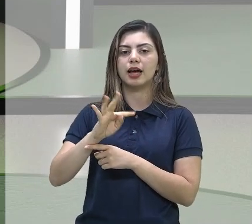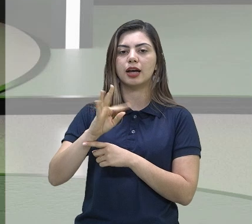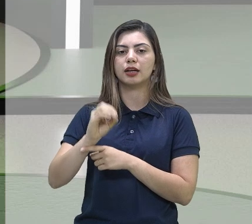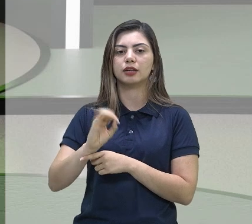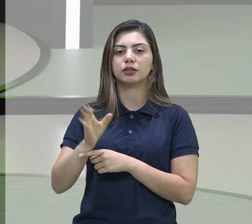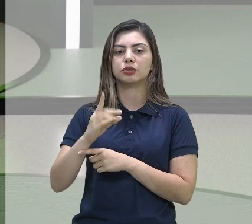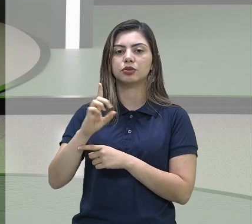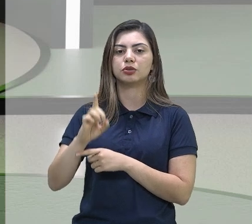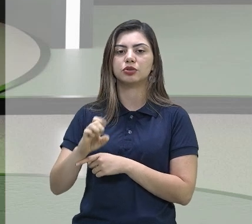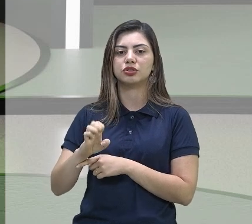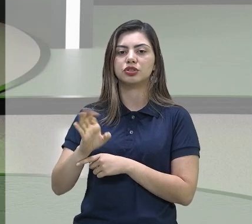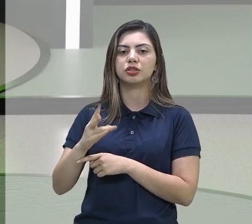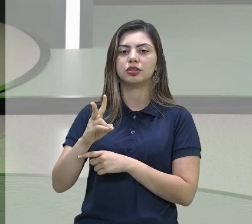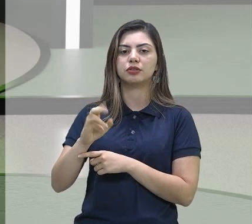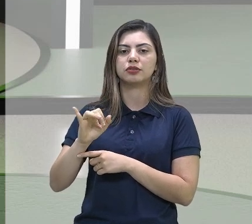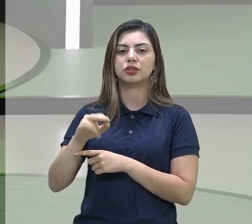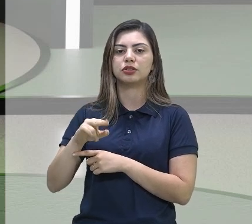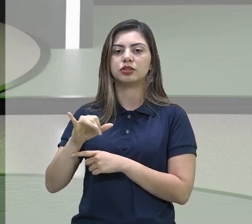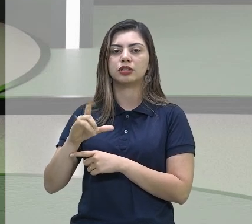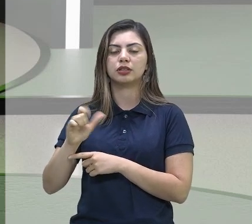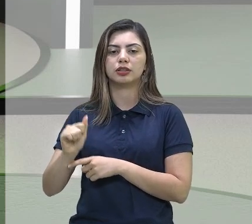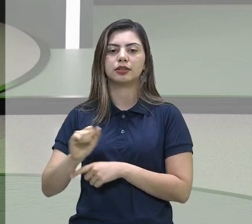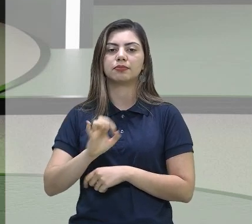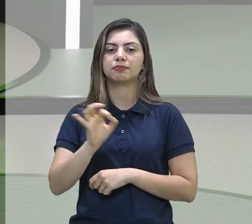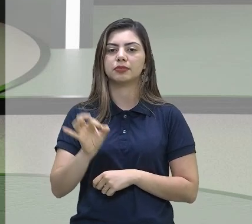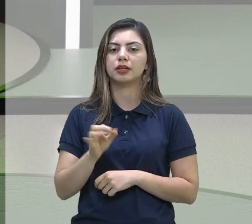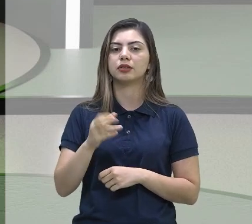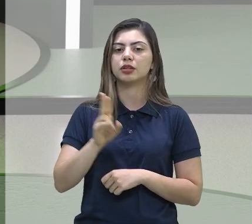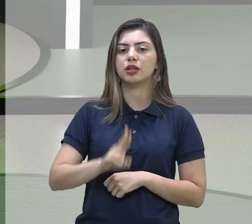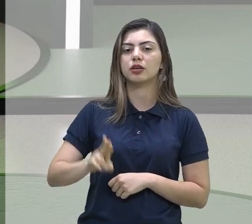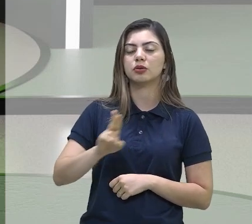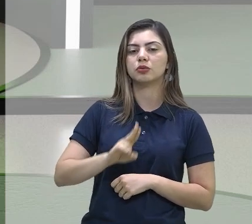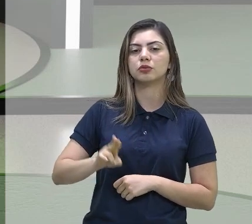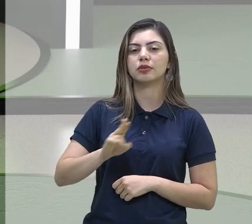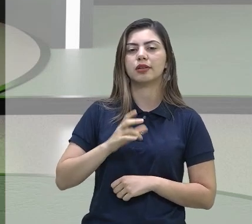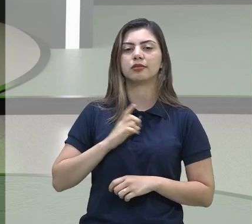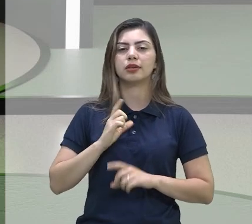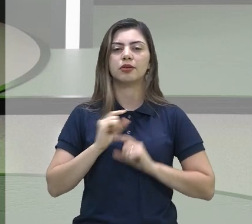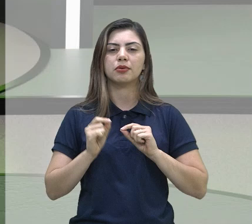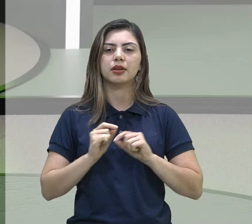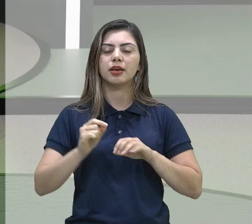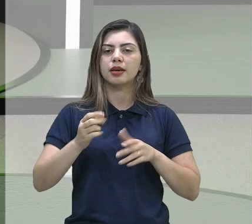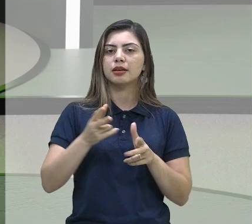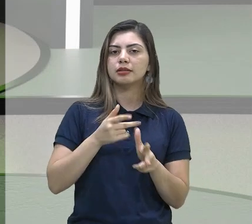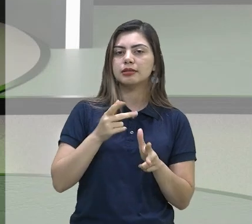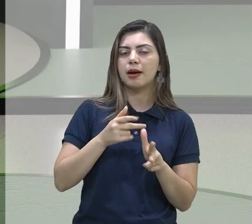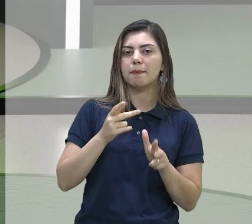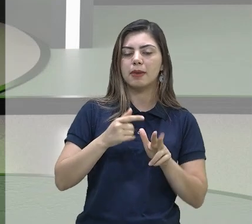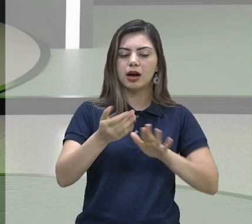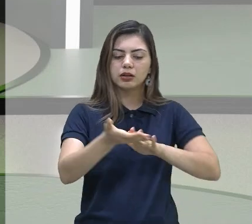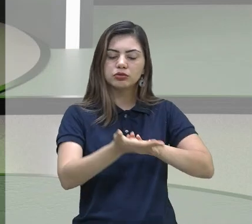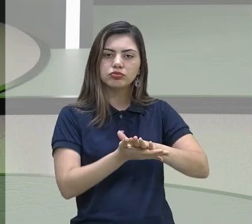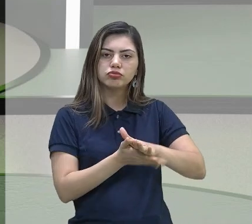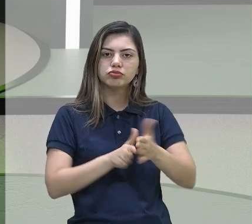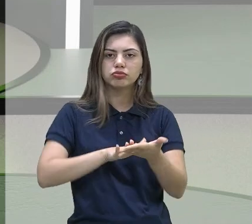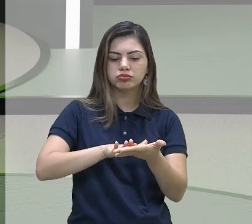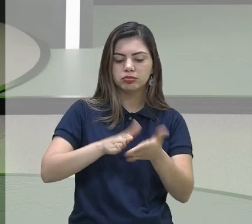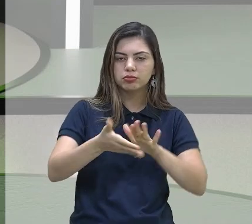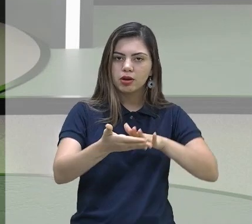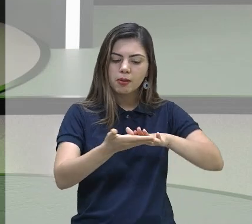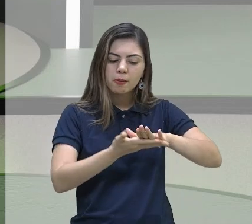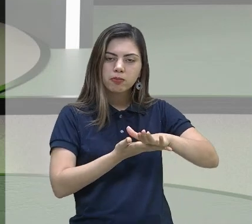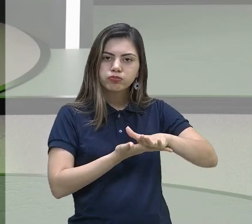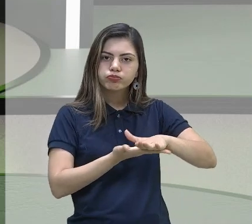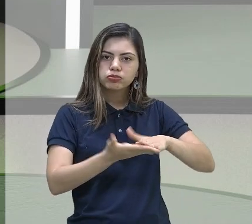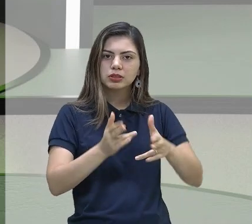que é a EVA, né, ele é utilizado em solados de tênis e chinelos.